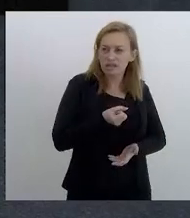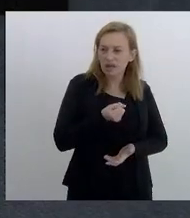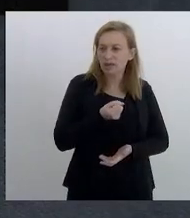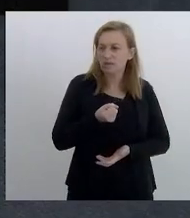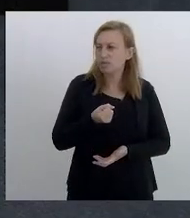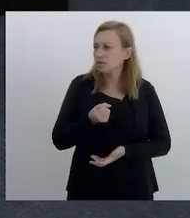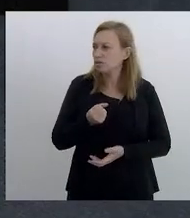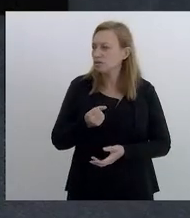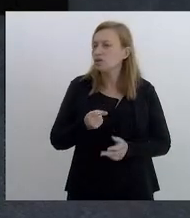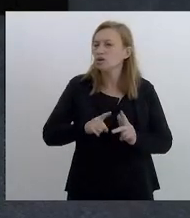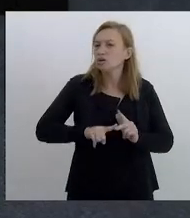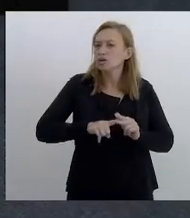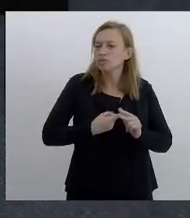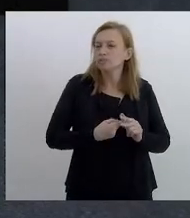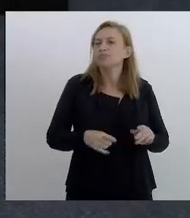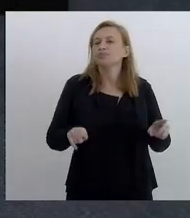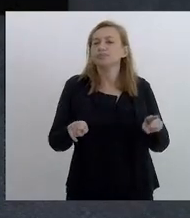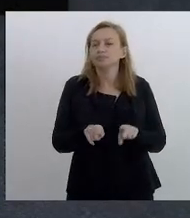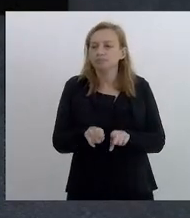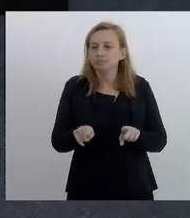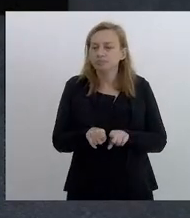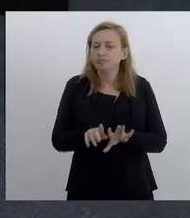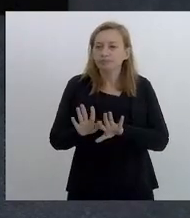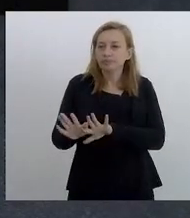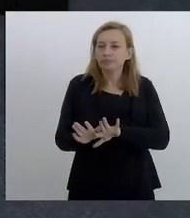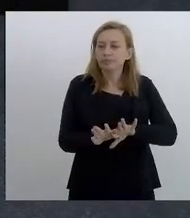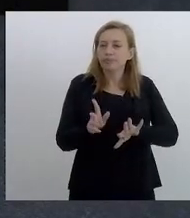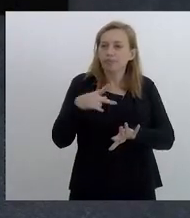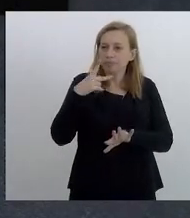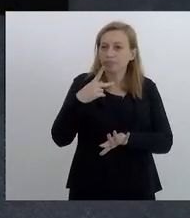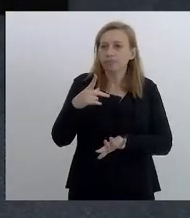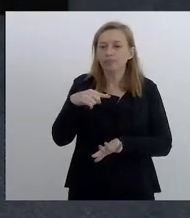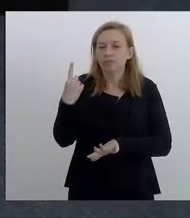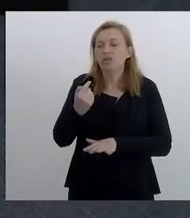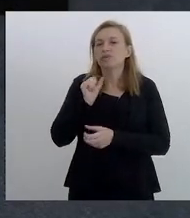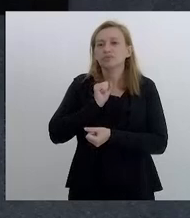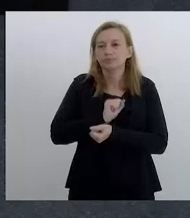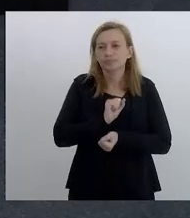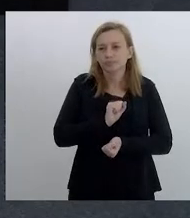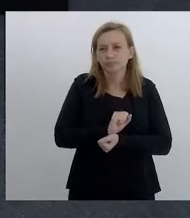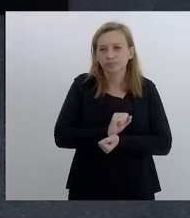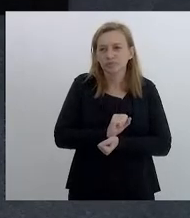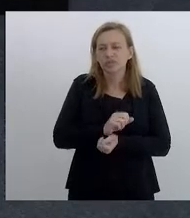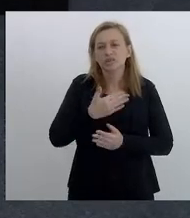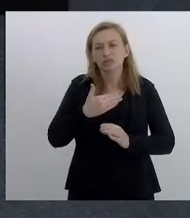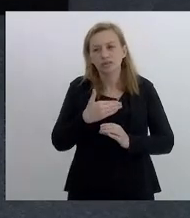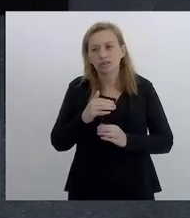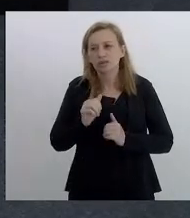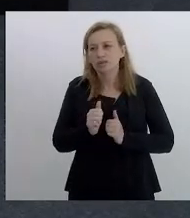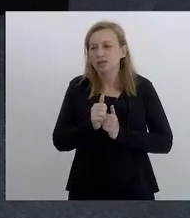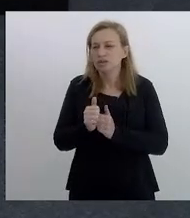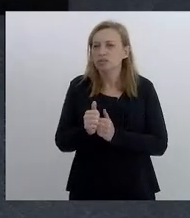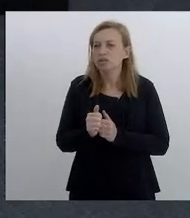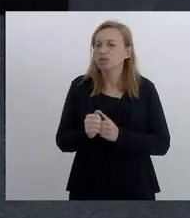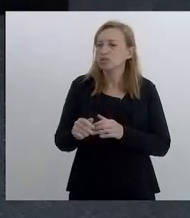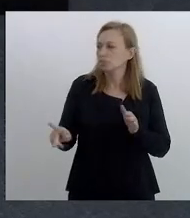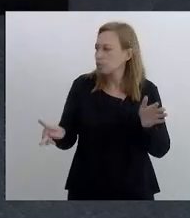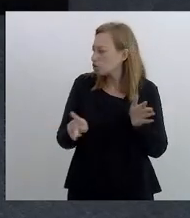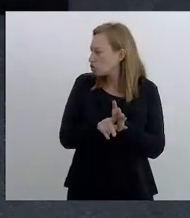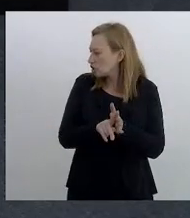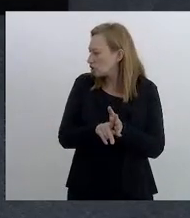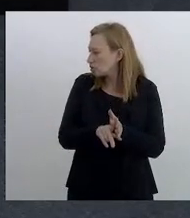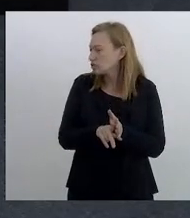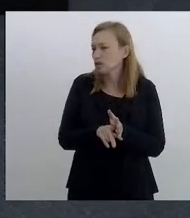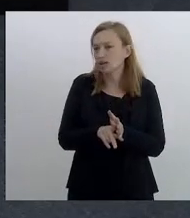essa reposição, mas apenas deixando claro que vamos aguardar o encaminhamento do projeto